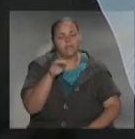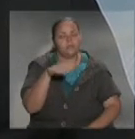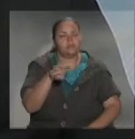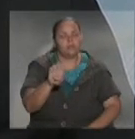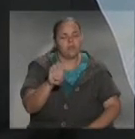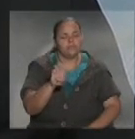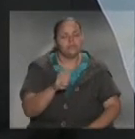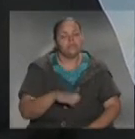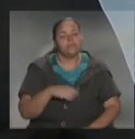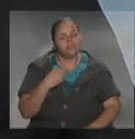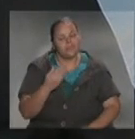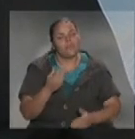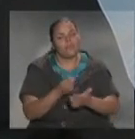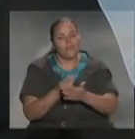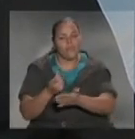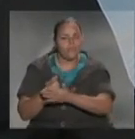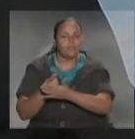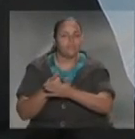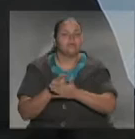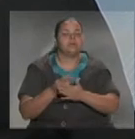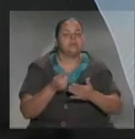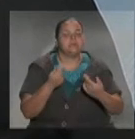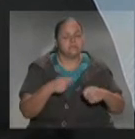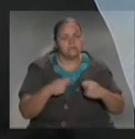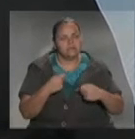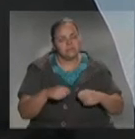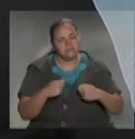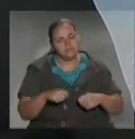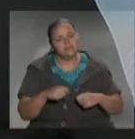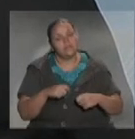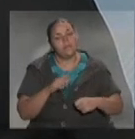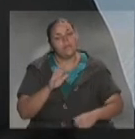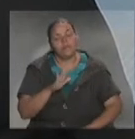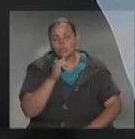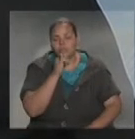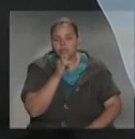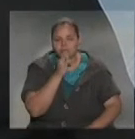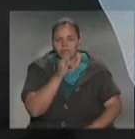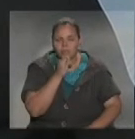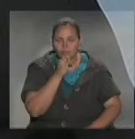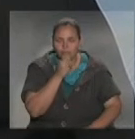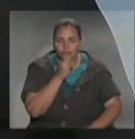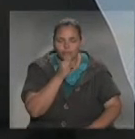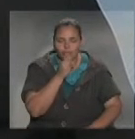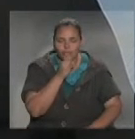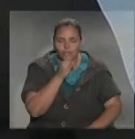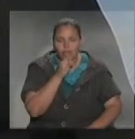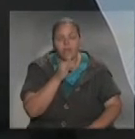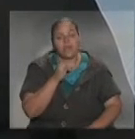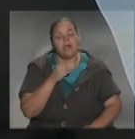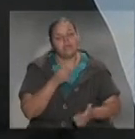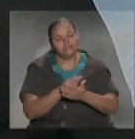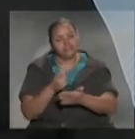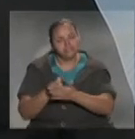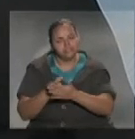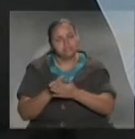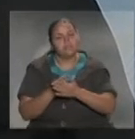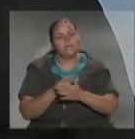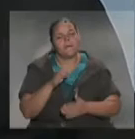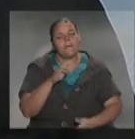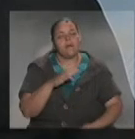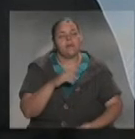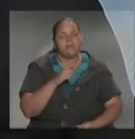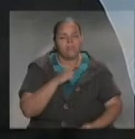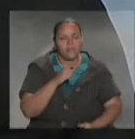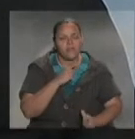né, algumas questões ainda necessitam ser superadas. Mas, por exemplo, a aquisição de bens que